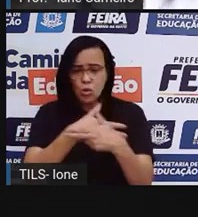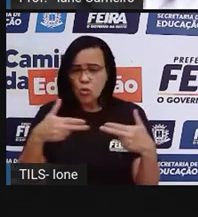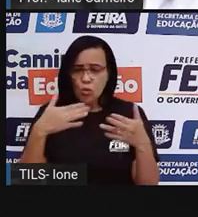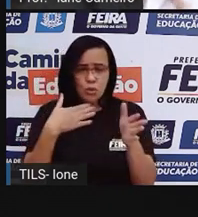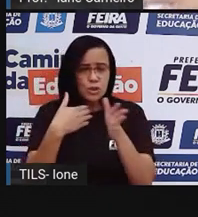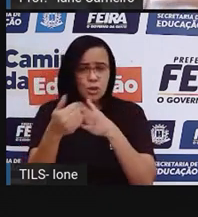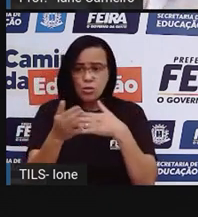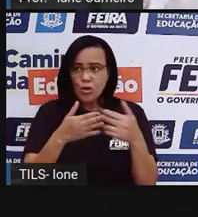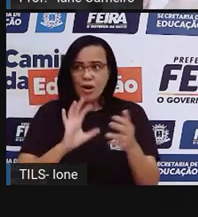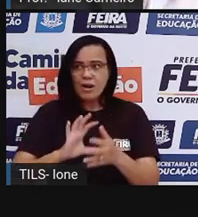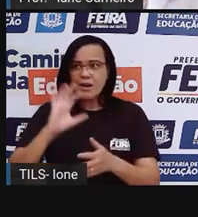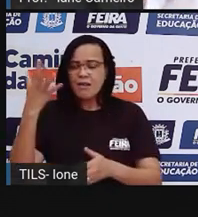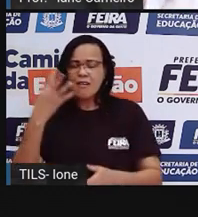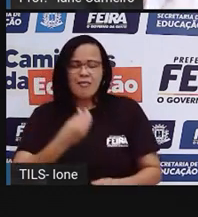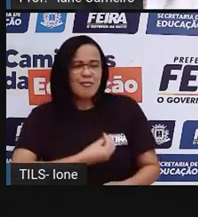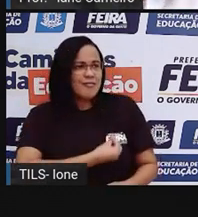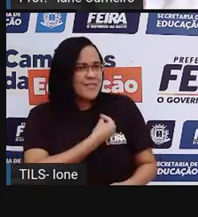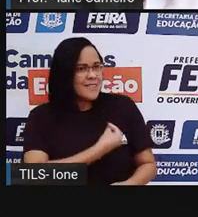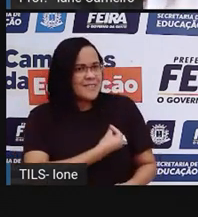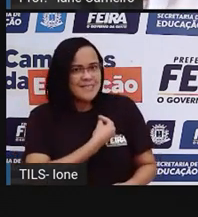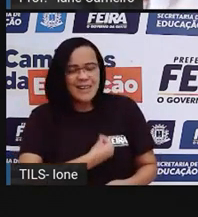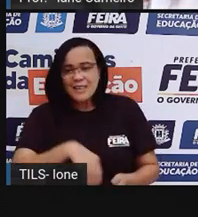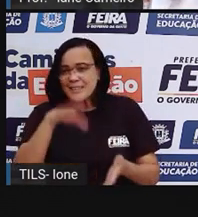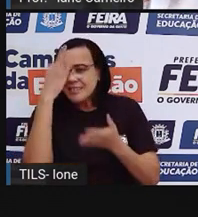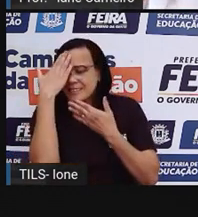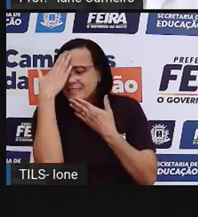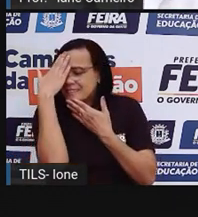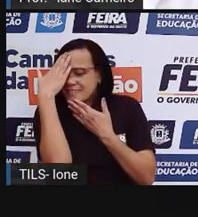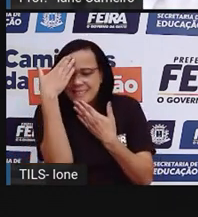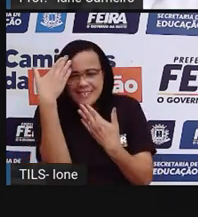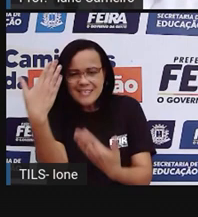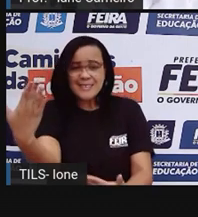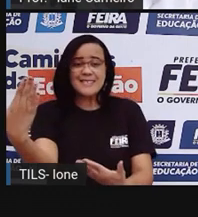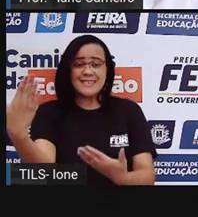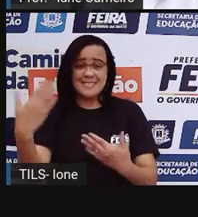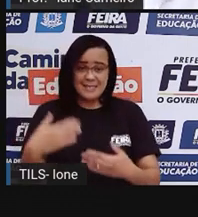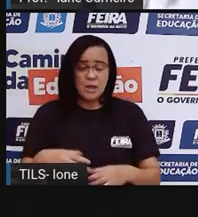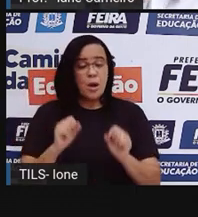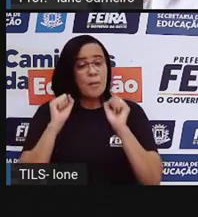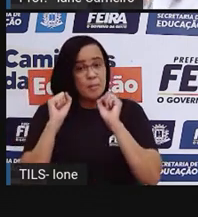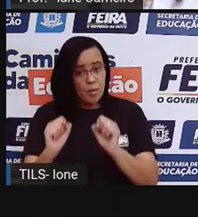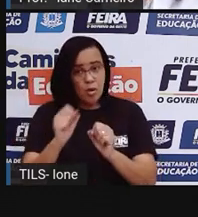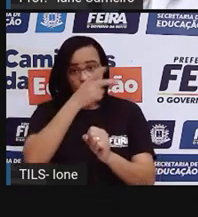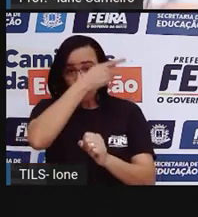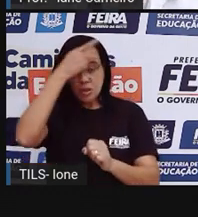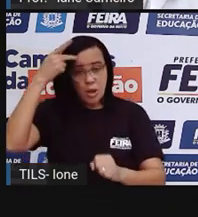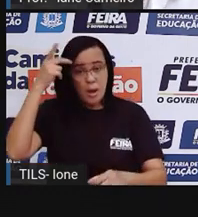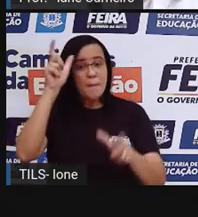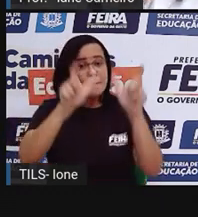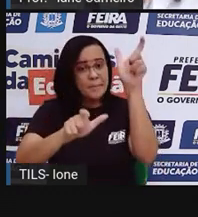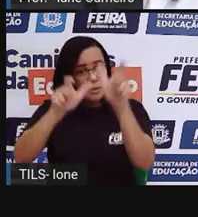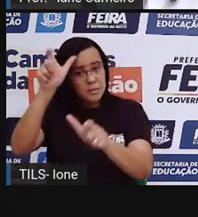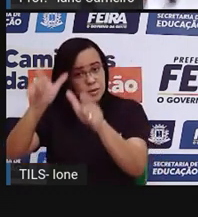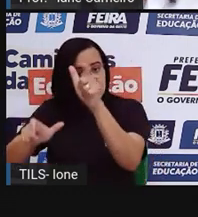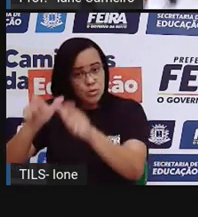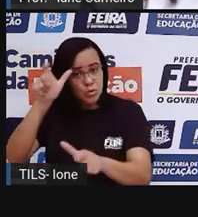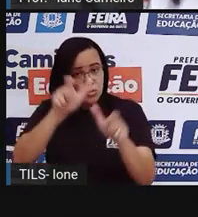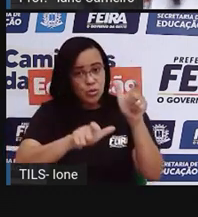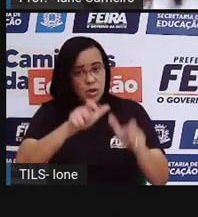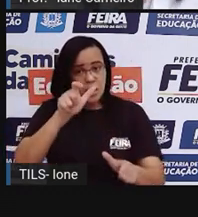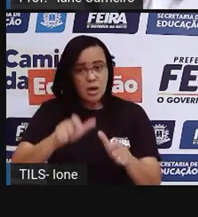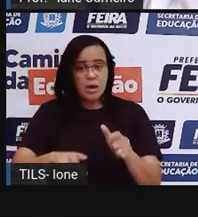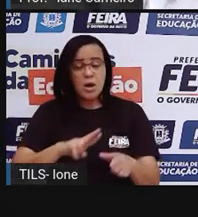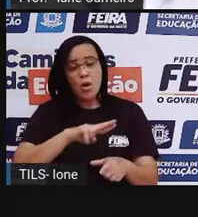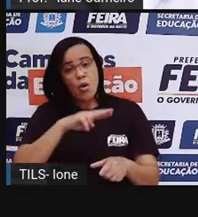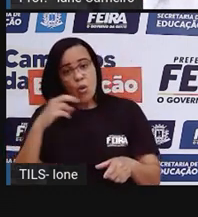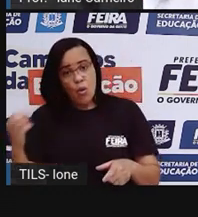grato, né? Você vai ter gratidão por aquilo, né? E aí pode ser uma pessoa, né? Pode ser uma divindade,